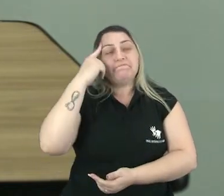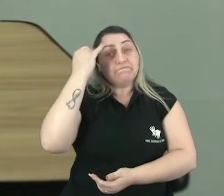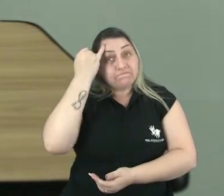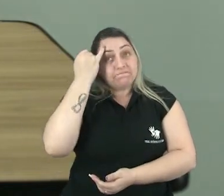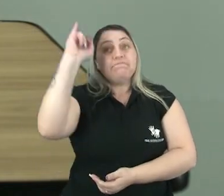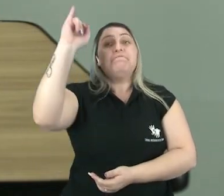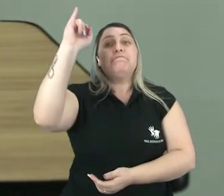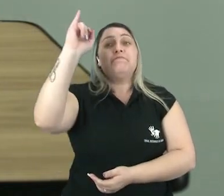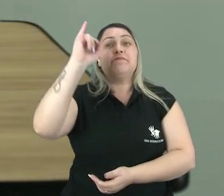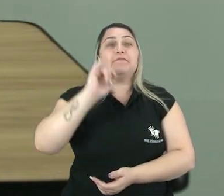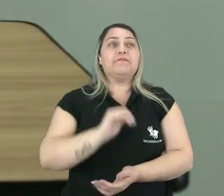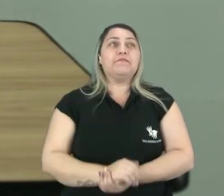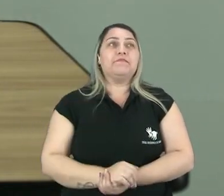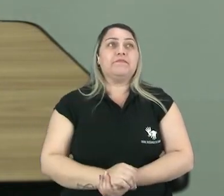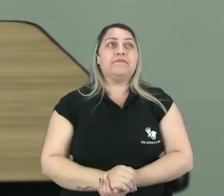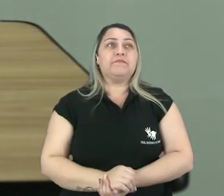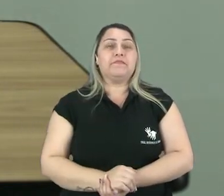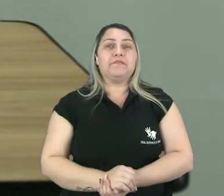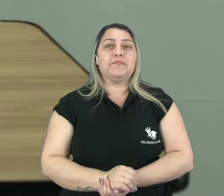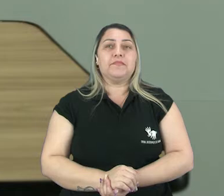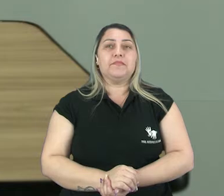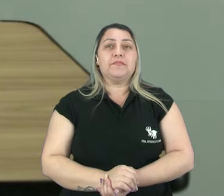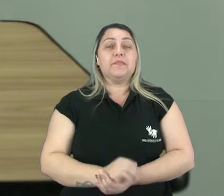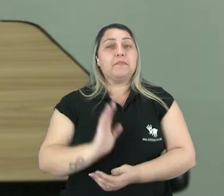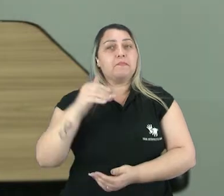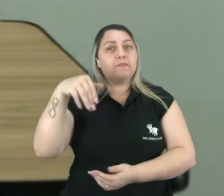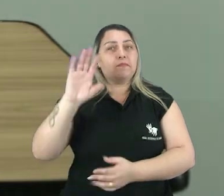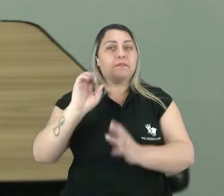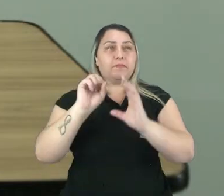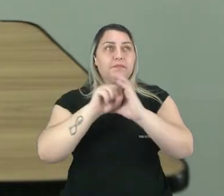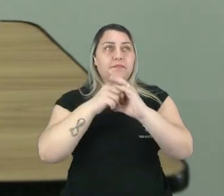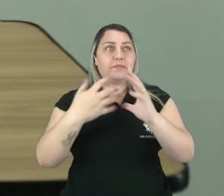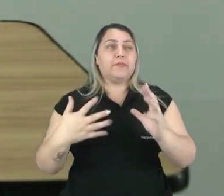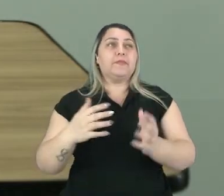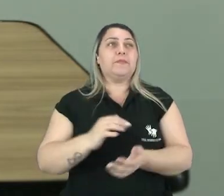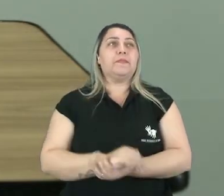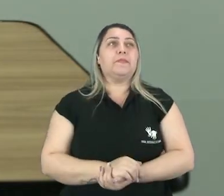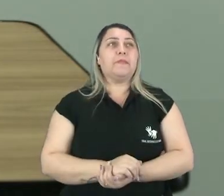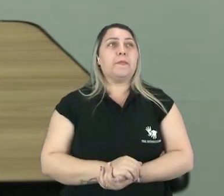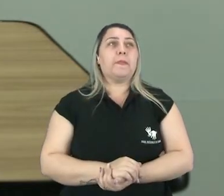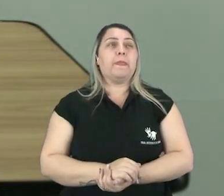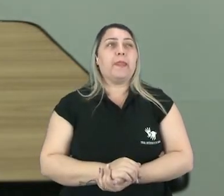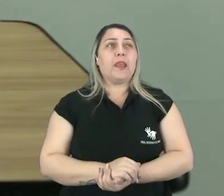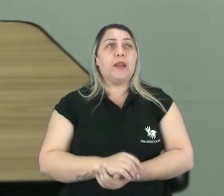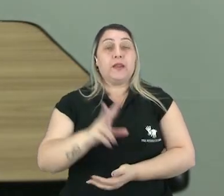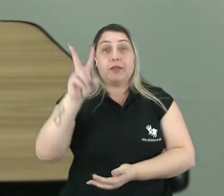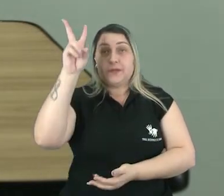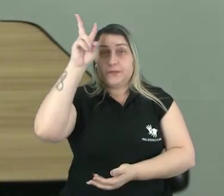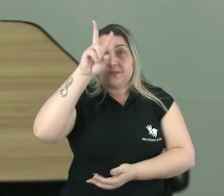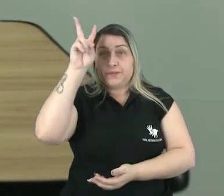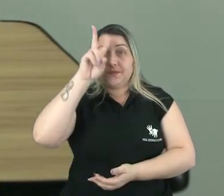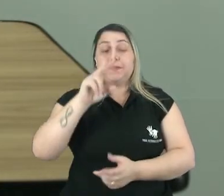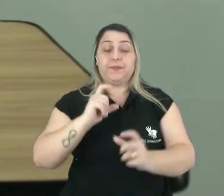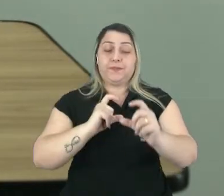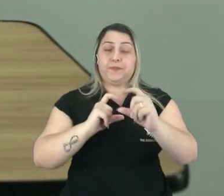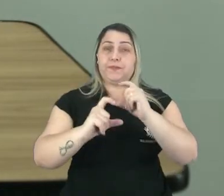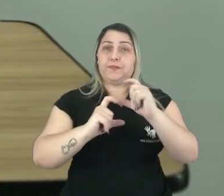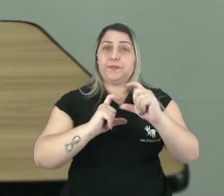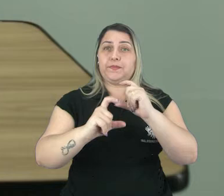em uma ideia. Vamos para mais características de história em